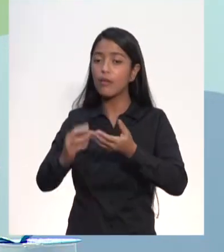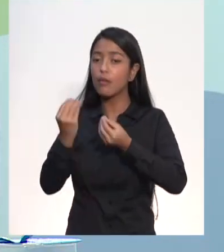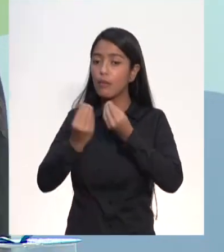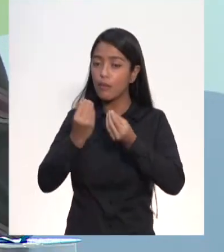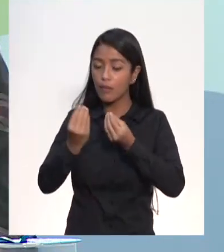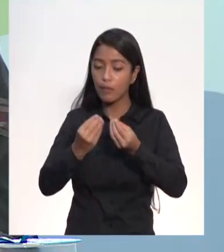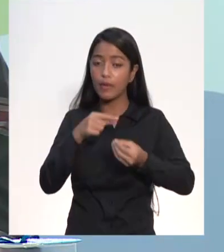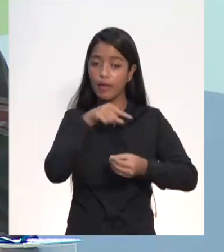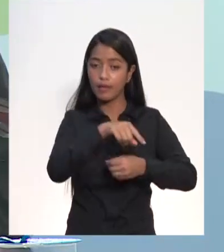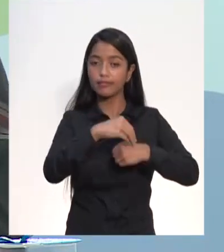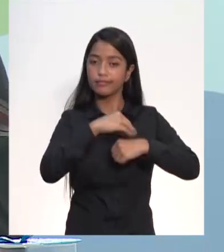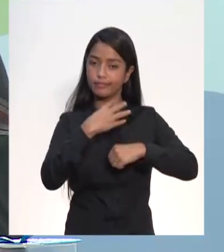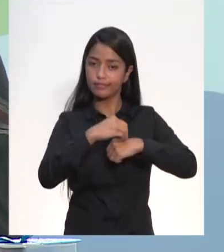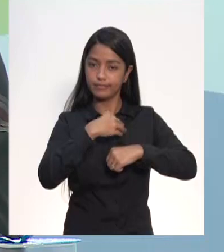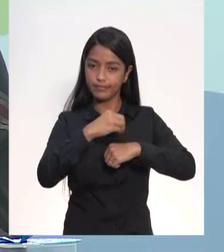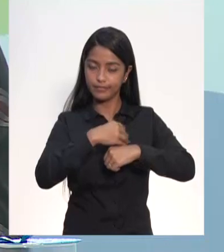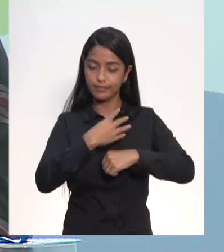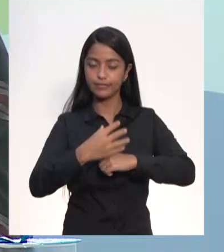inseridas, né?